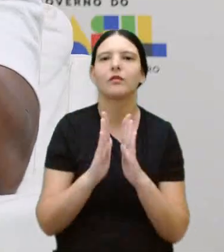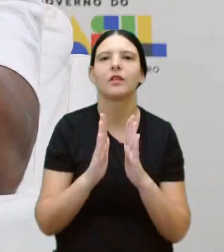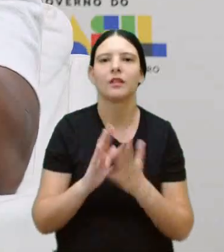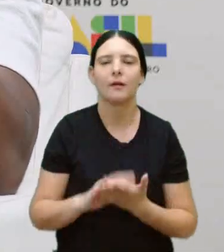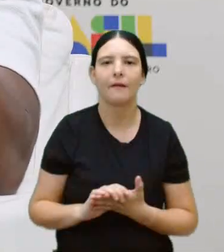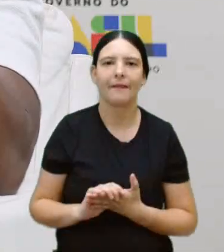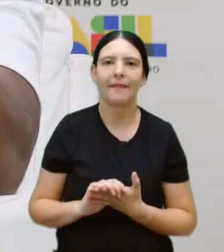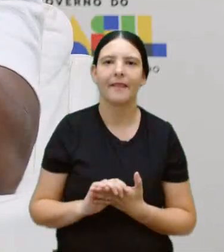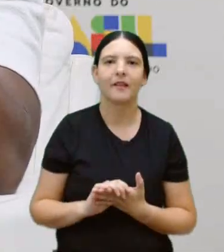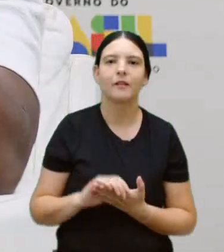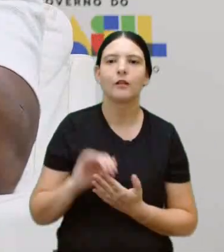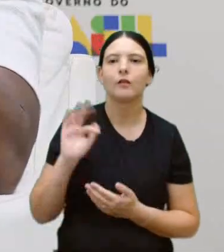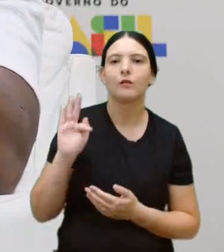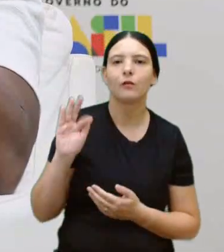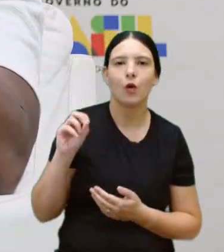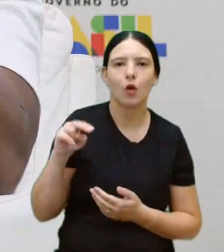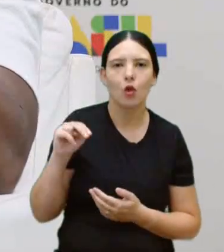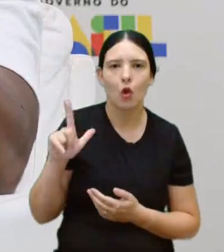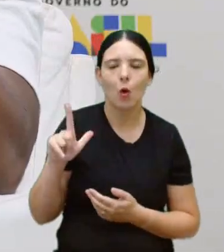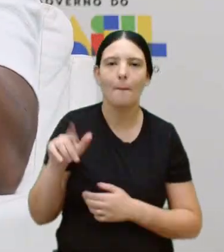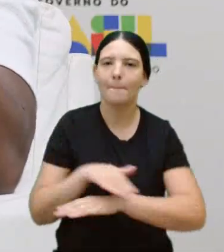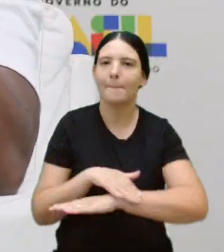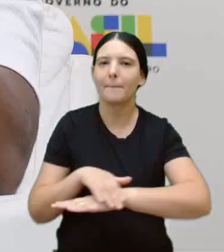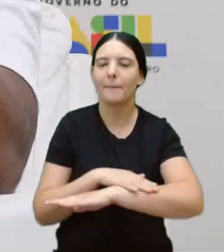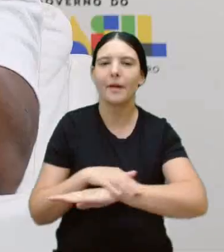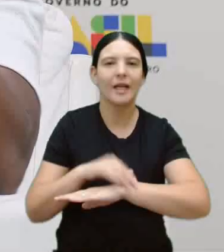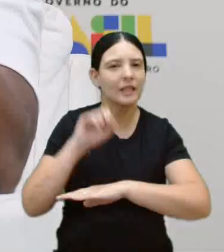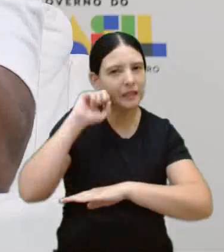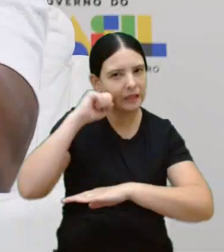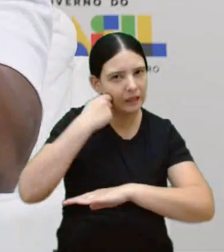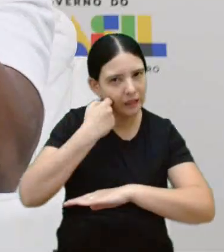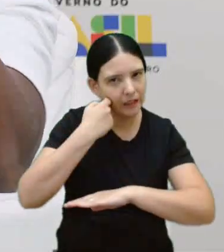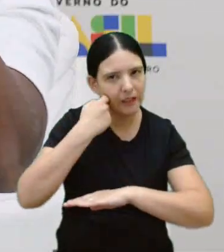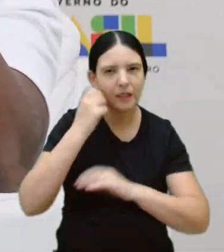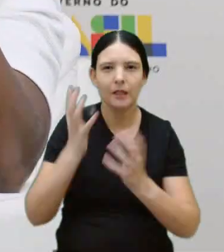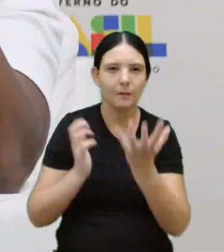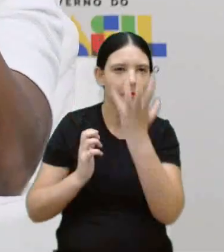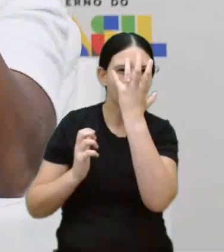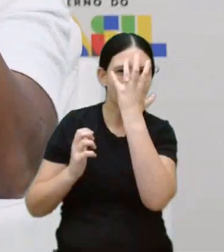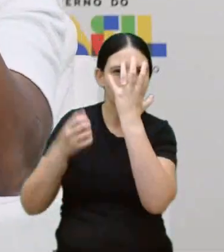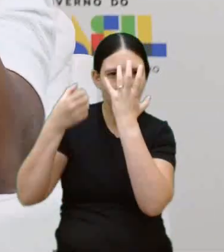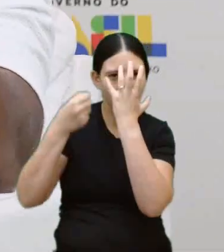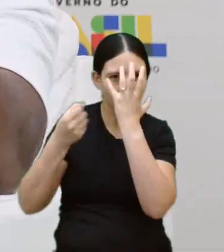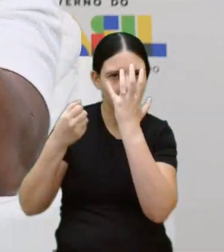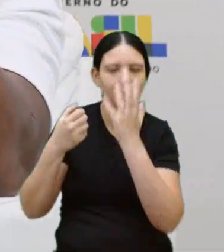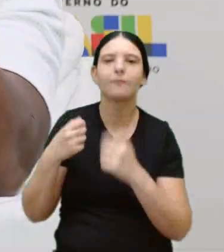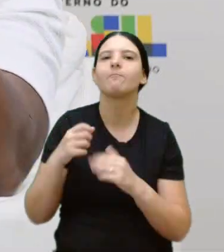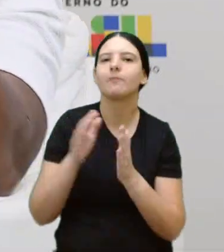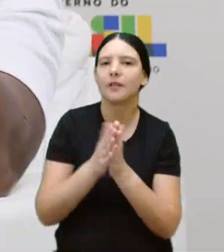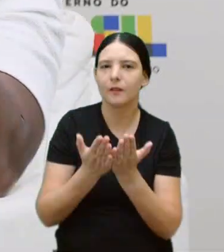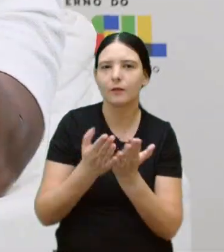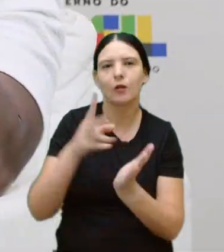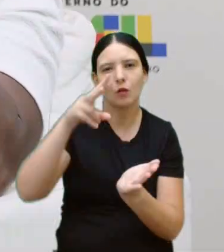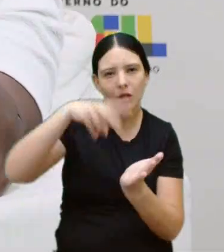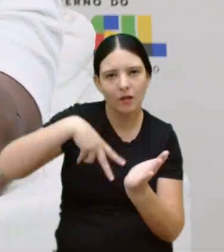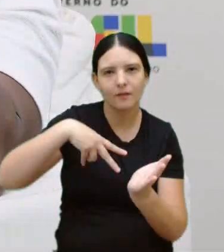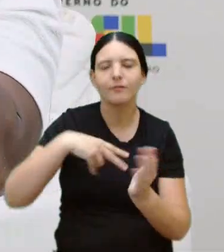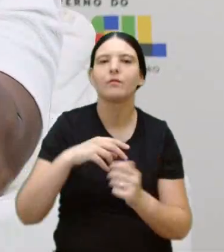Fanon, o livro Pele Negra, Máscaras Brancas. Para quem quiser entender, vale a pena ler esse livro. Tá? A editora